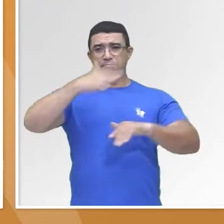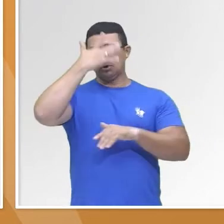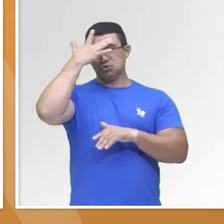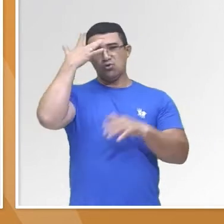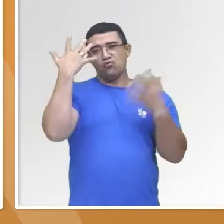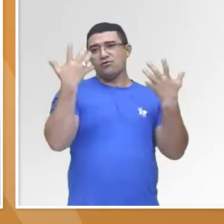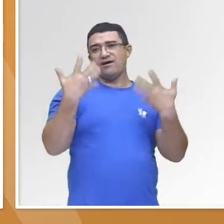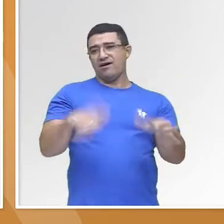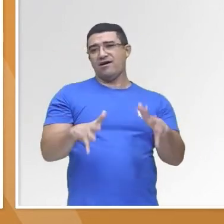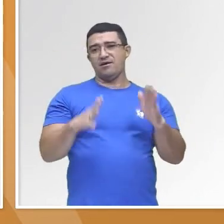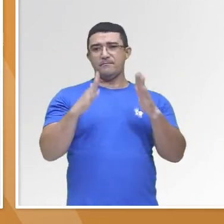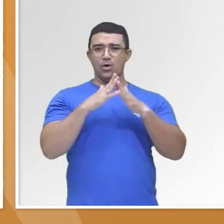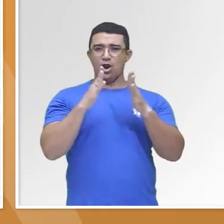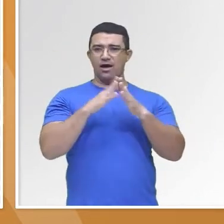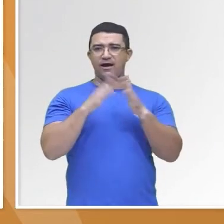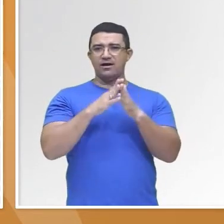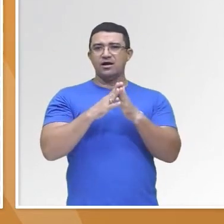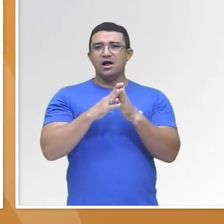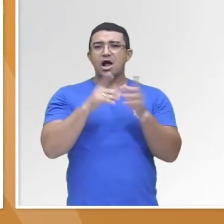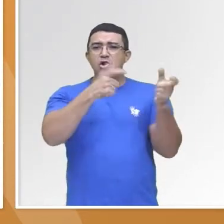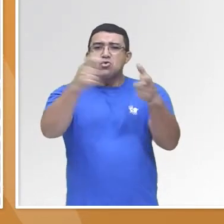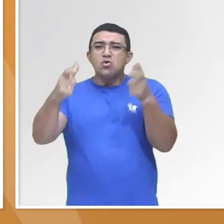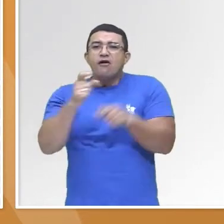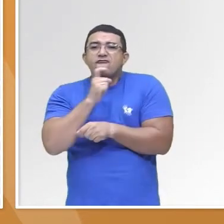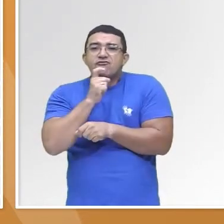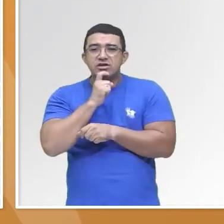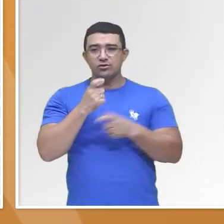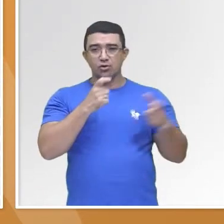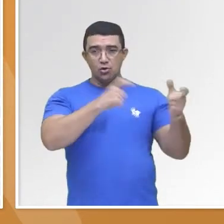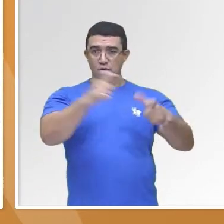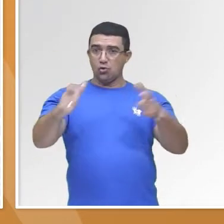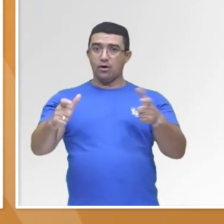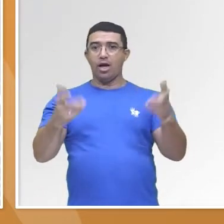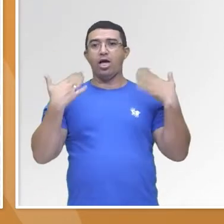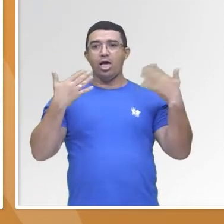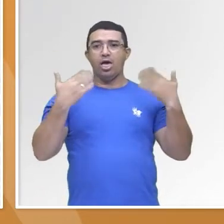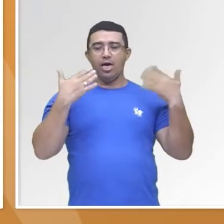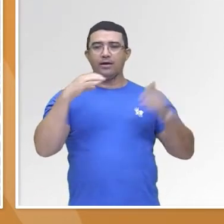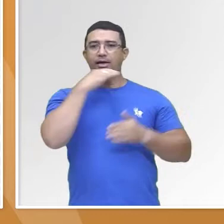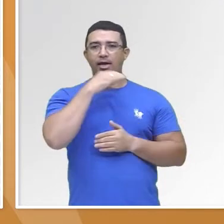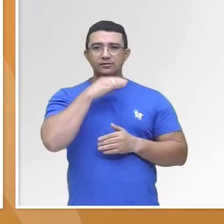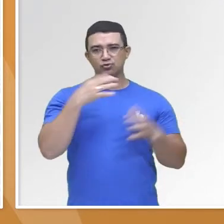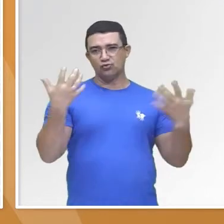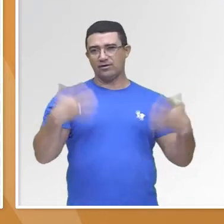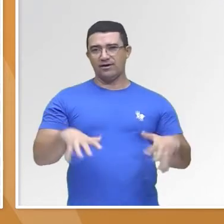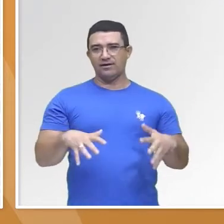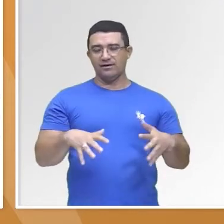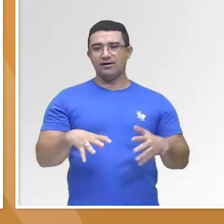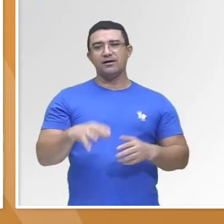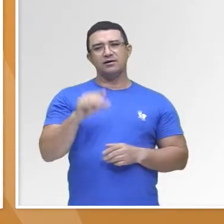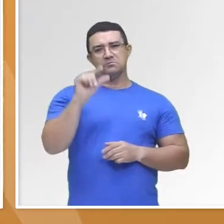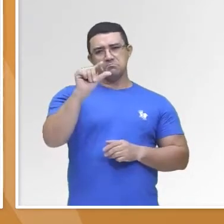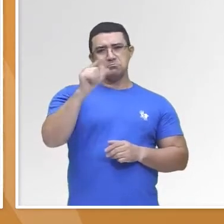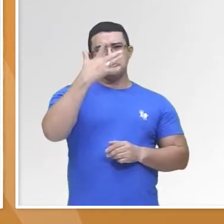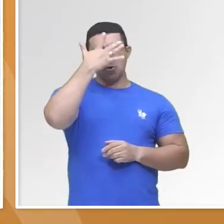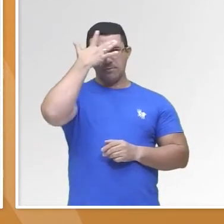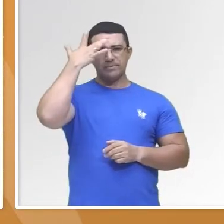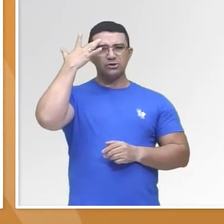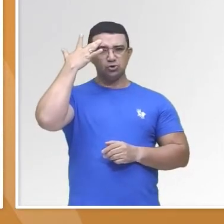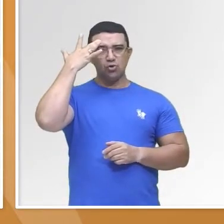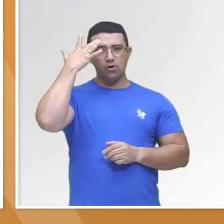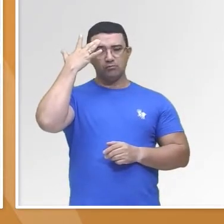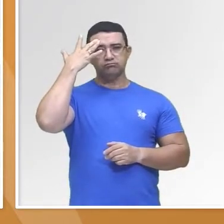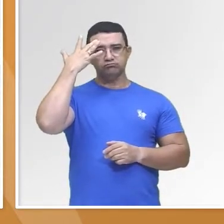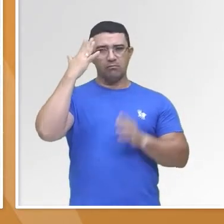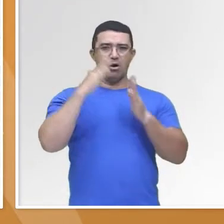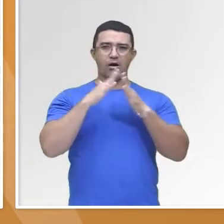forma muito inóspita, muito difícil, né, de conseguir lidar. Então, tudo isso influencia no modo,